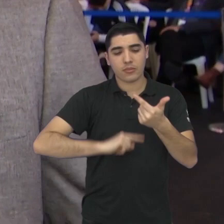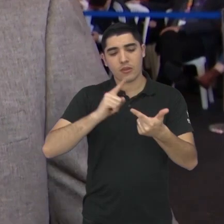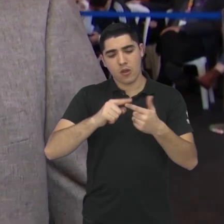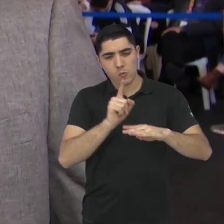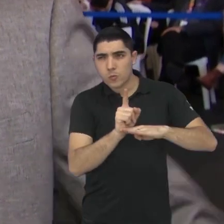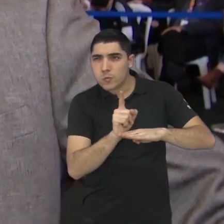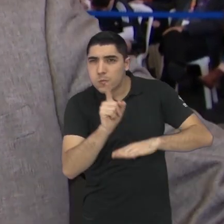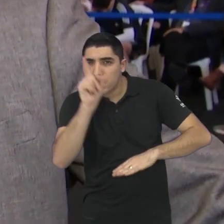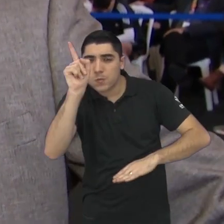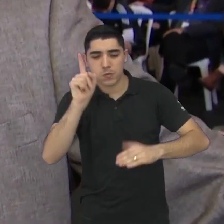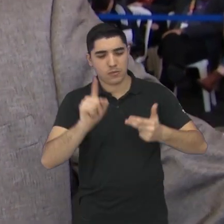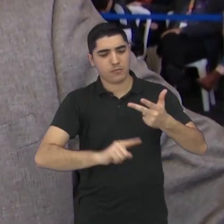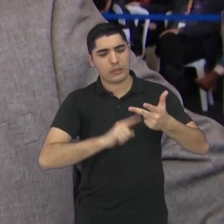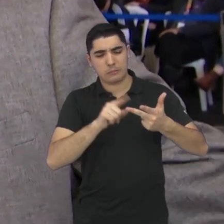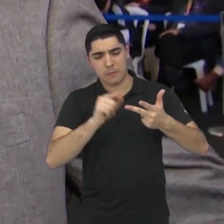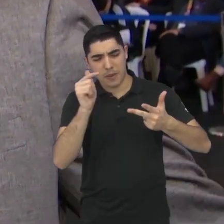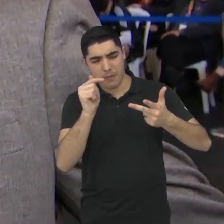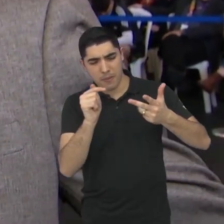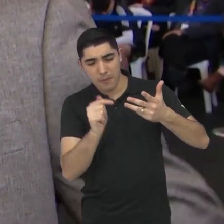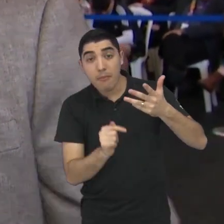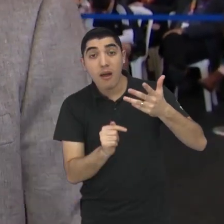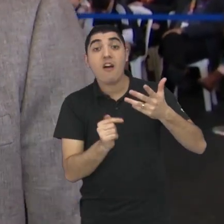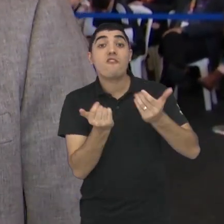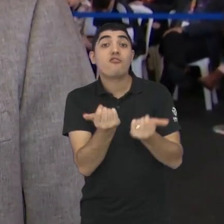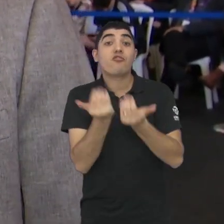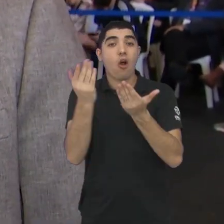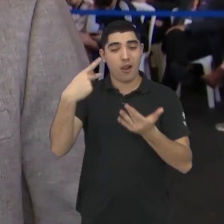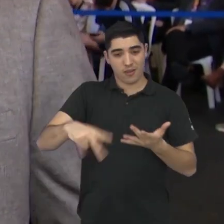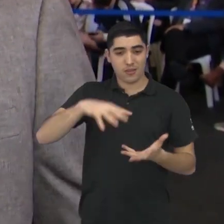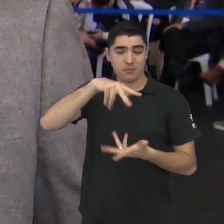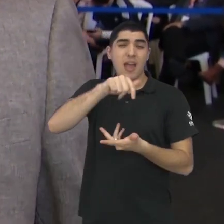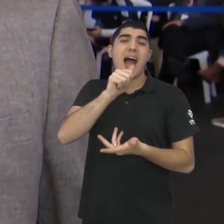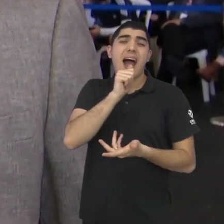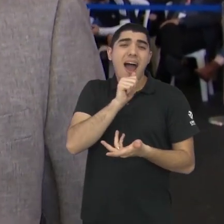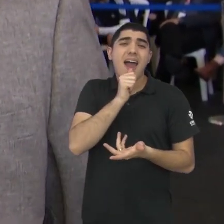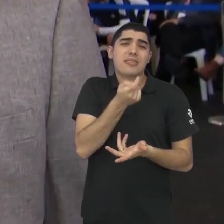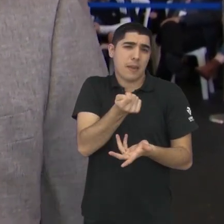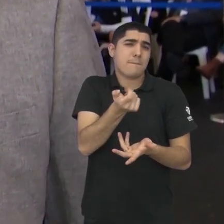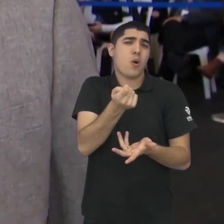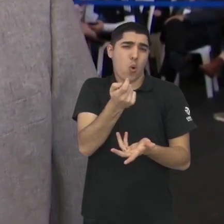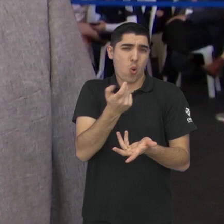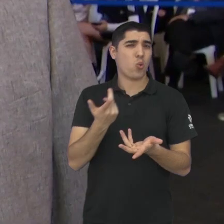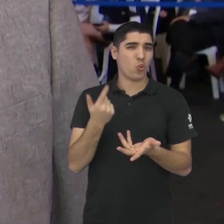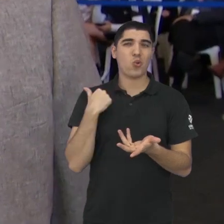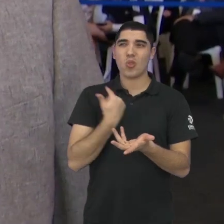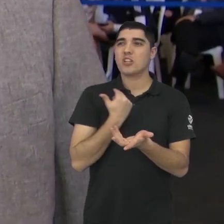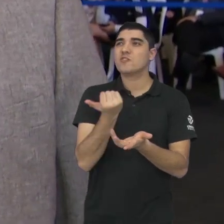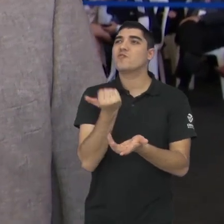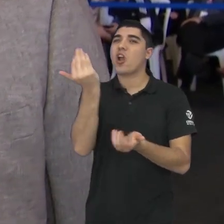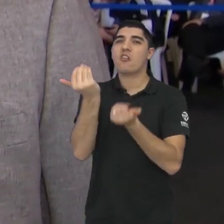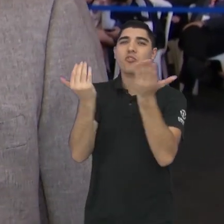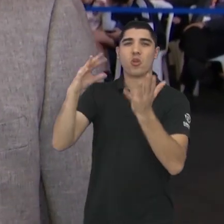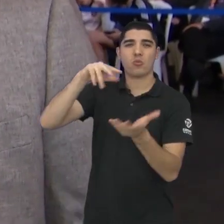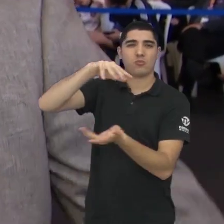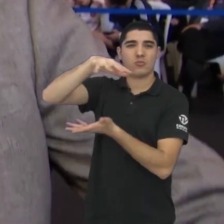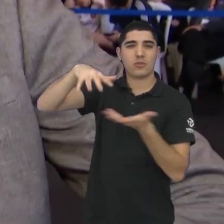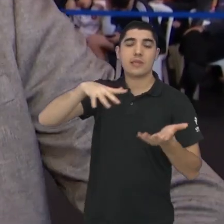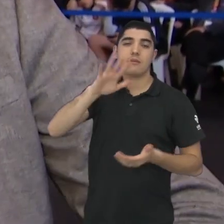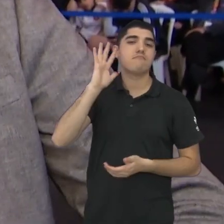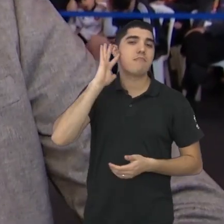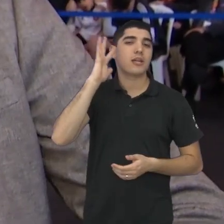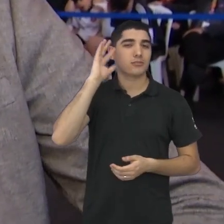espaçonaves, tudo isso para ir saindo um pouquinho da Terra. Por enquanto a gente saiu muito pouco. Se considerar o que a gente tem de